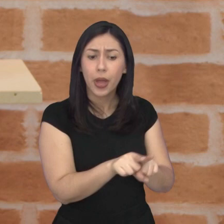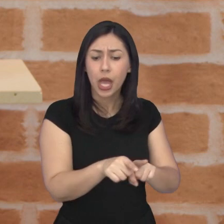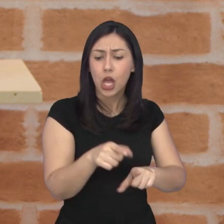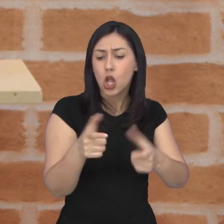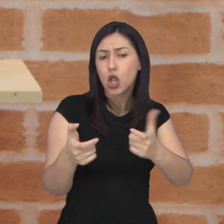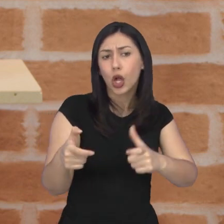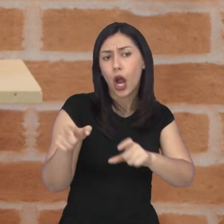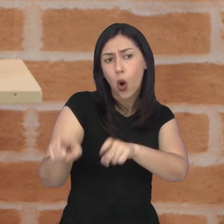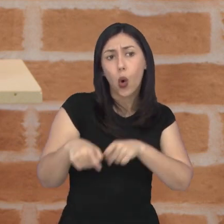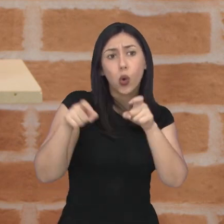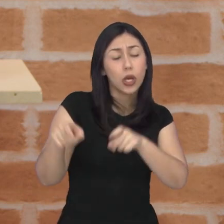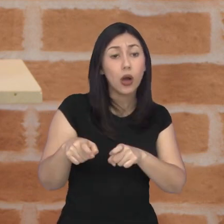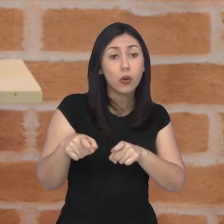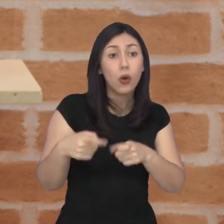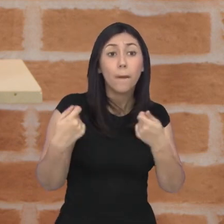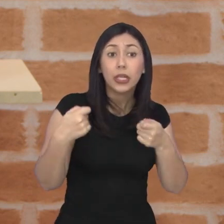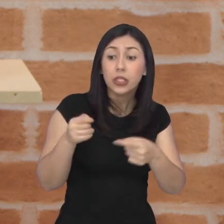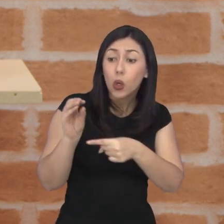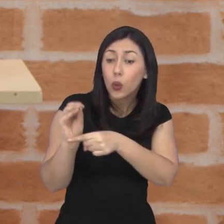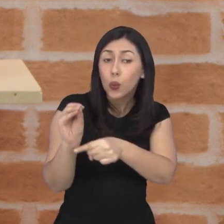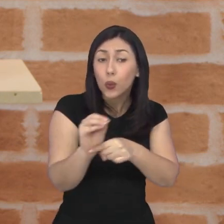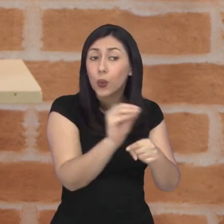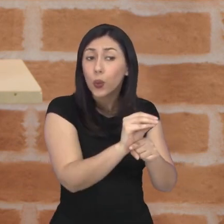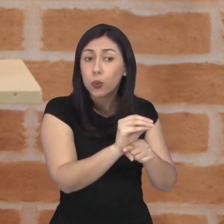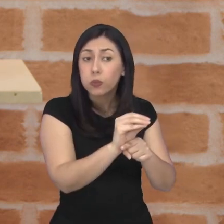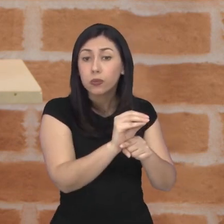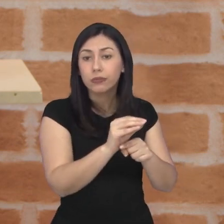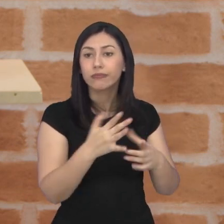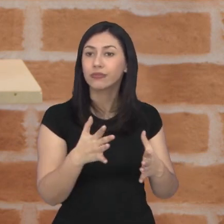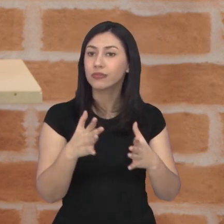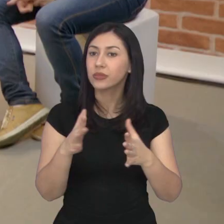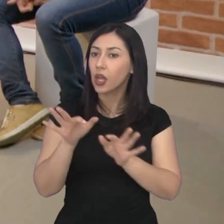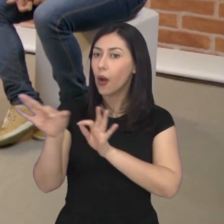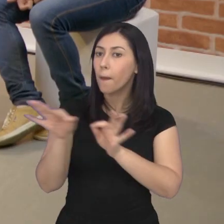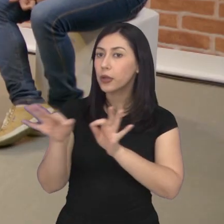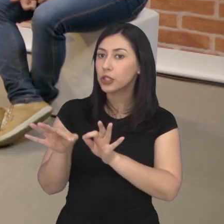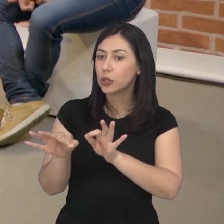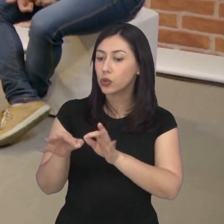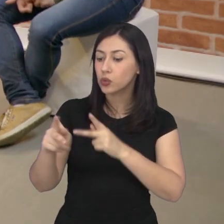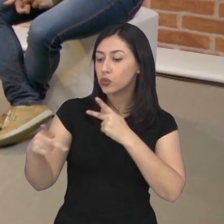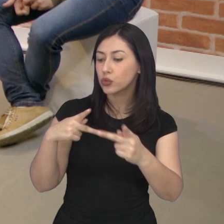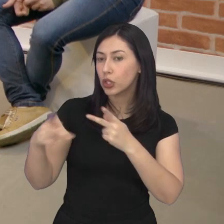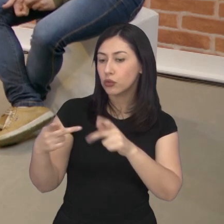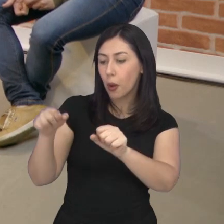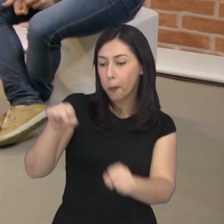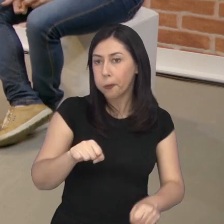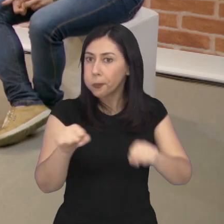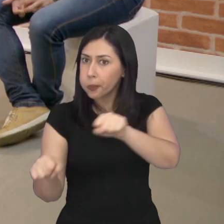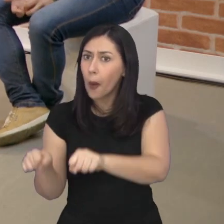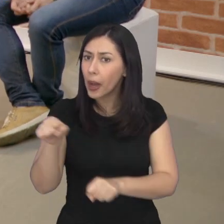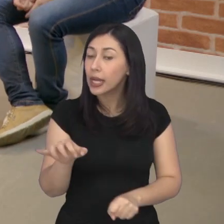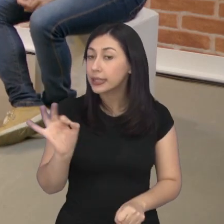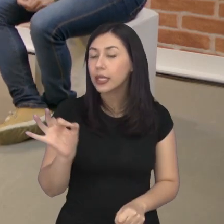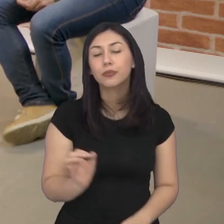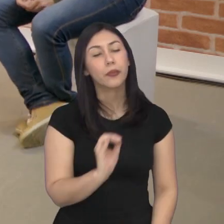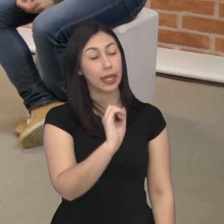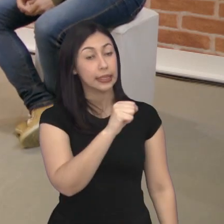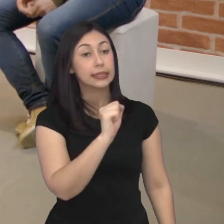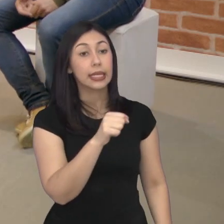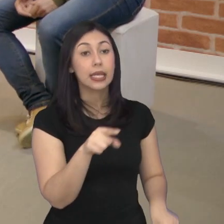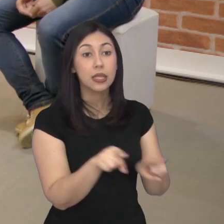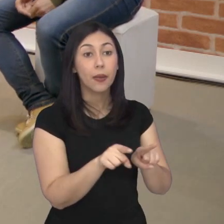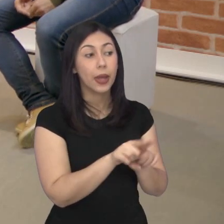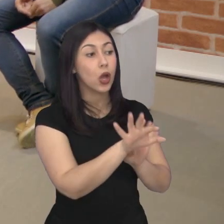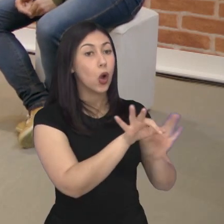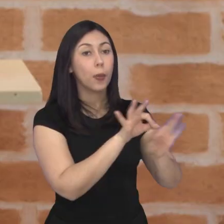gente não consegue chegar com atendimento, ter essa frente coletiva. É o projeto Rema São José, é isso, né? É o Rema São José que convida,